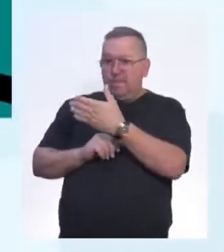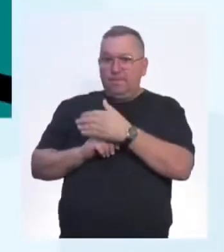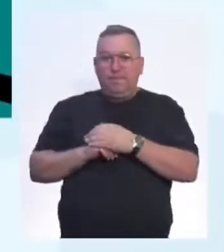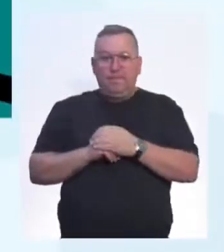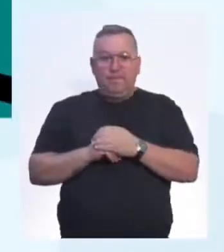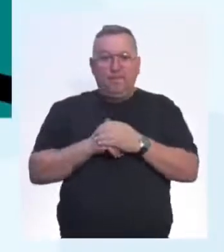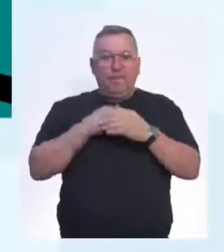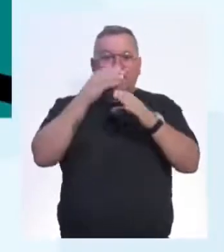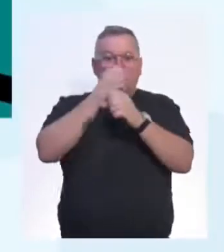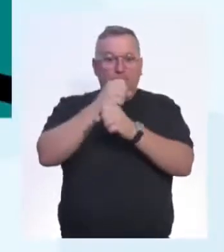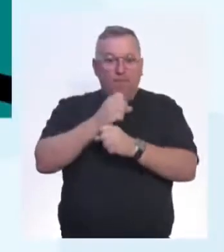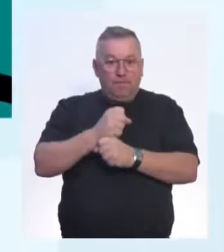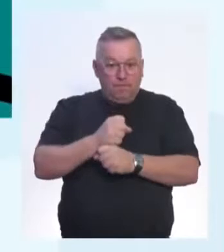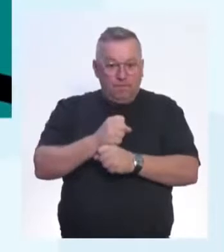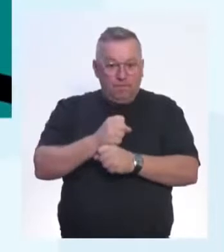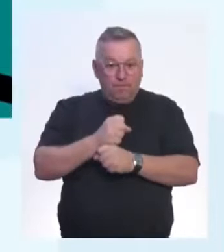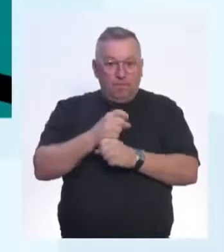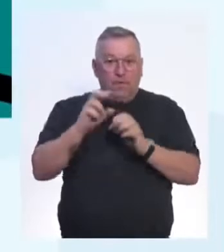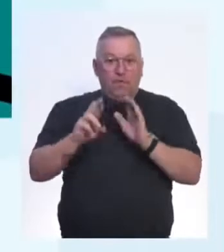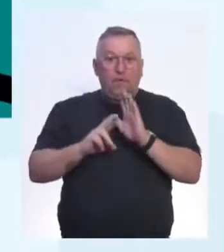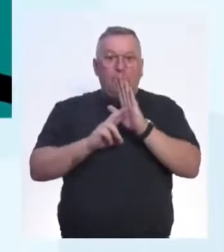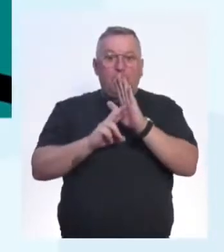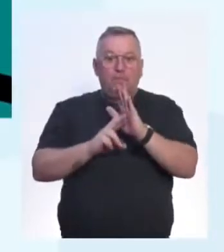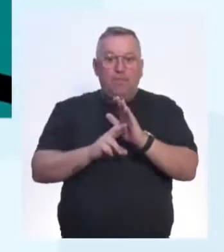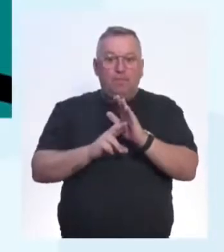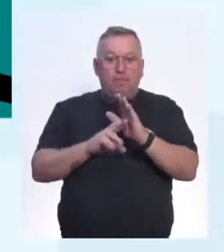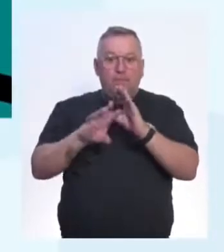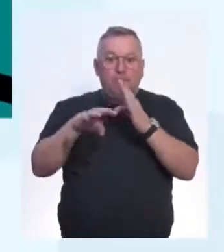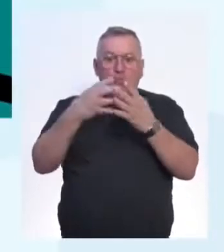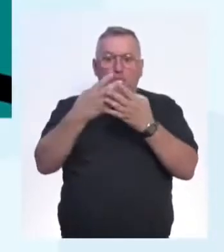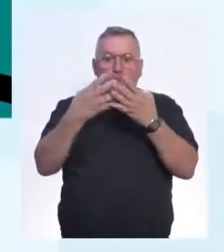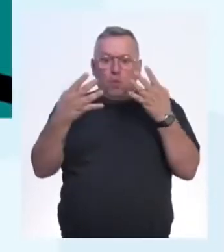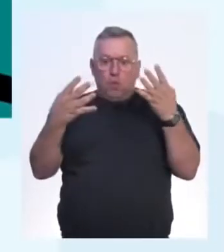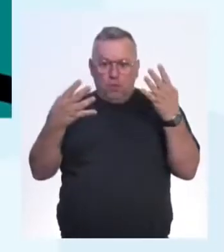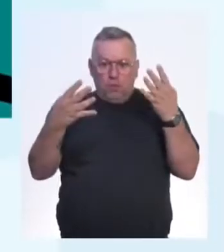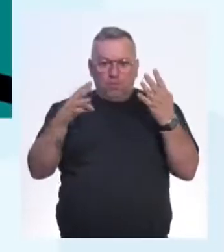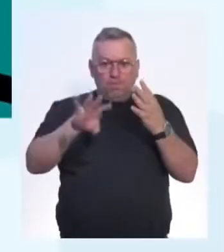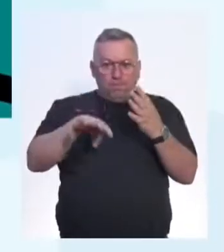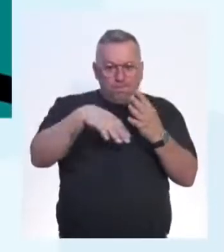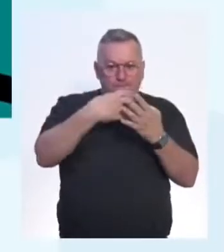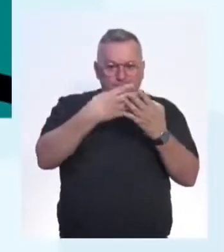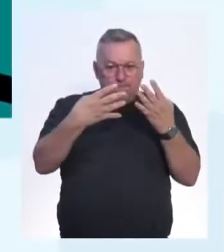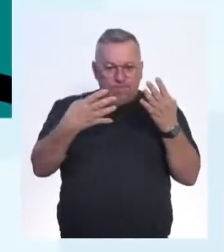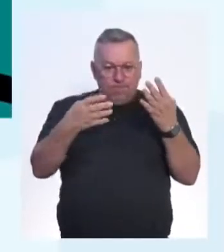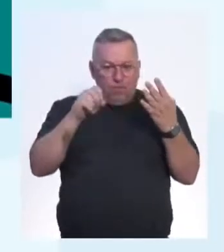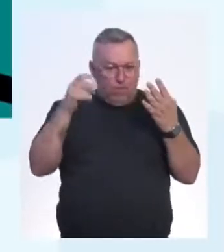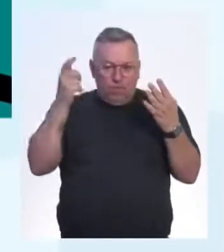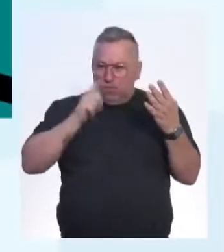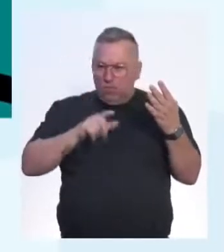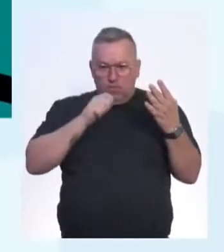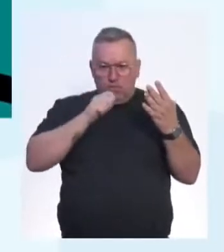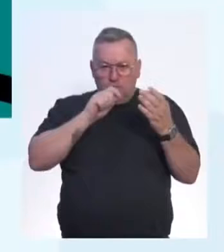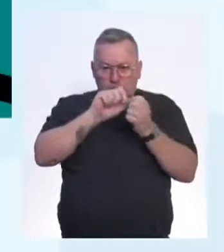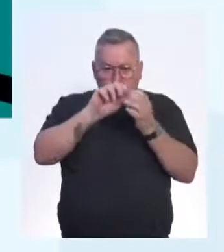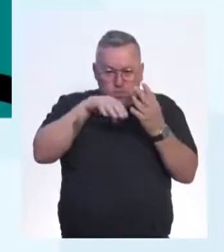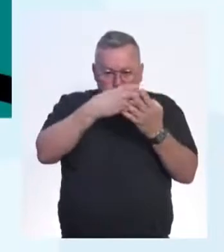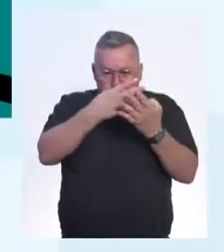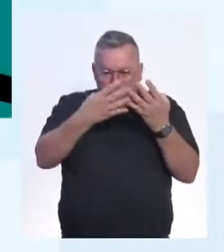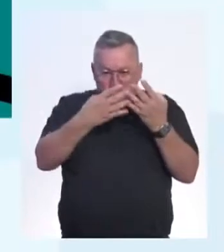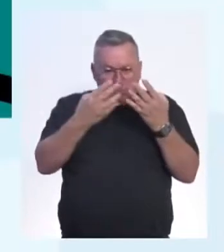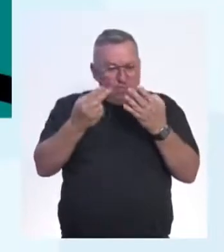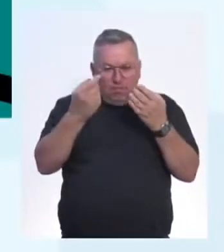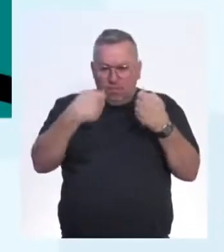é o calcule a soma e represente uma malha, né? Se vocês conseguirem, mas não tem problema, se vocês não conseguirem representar na